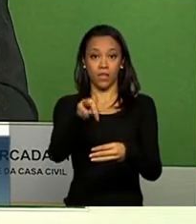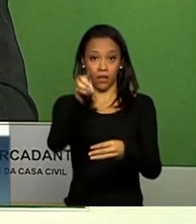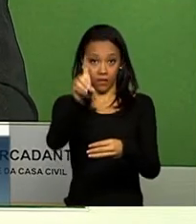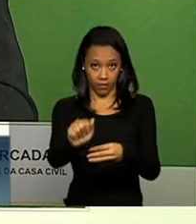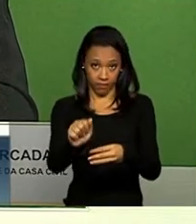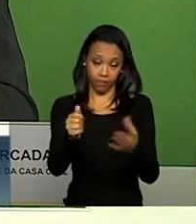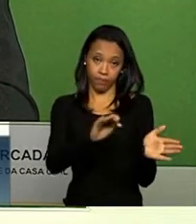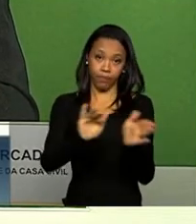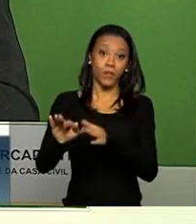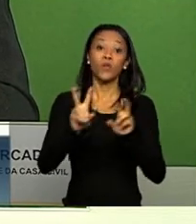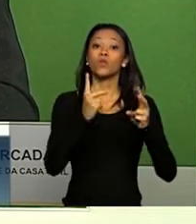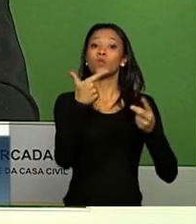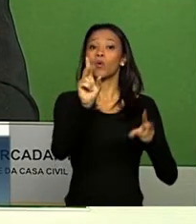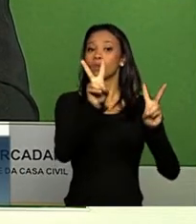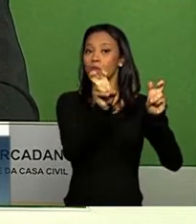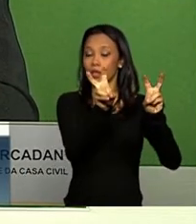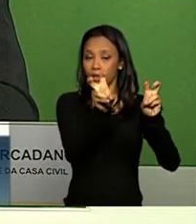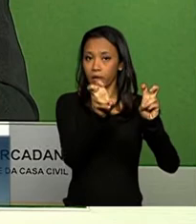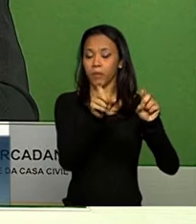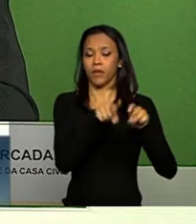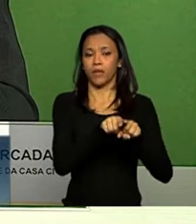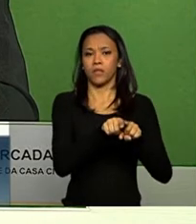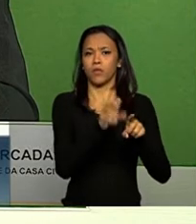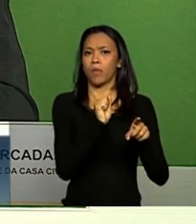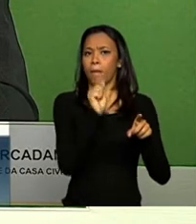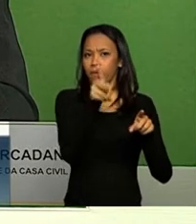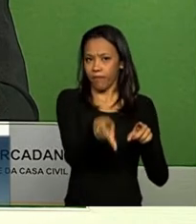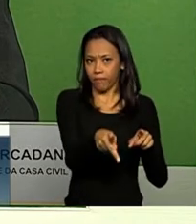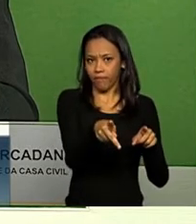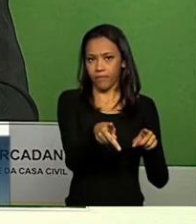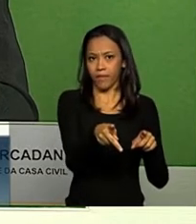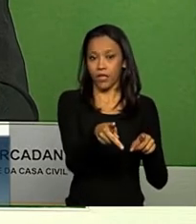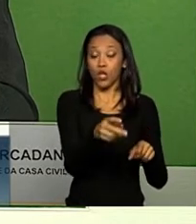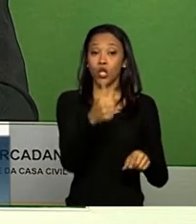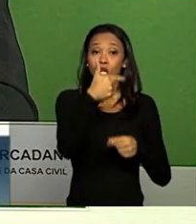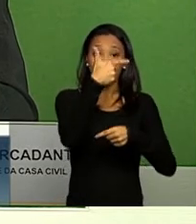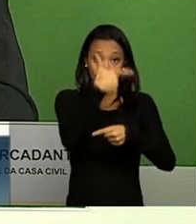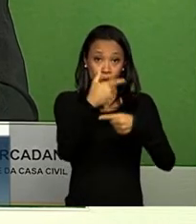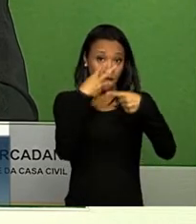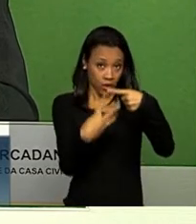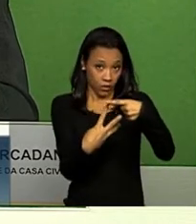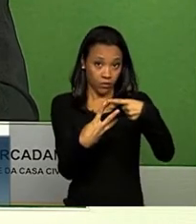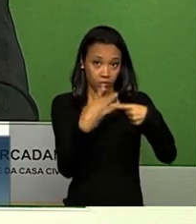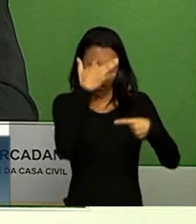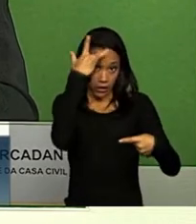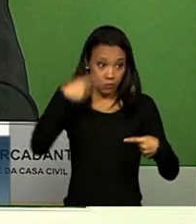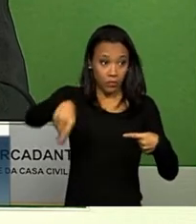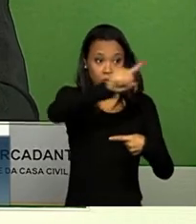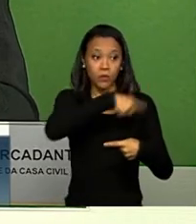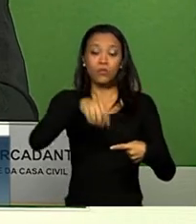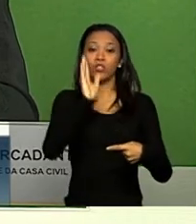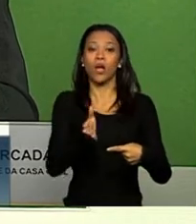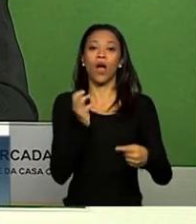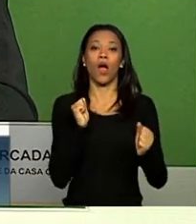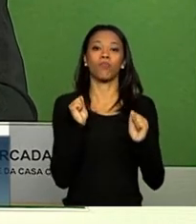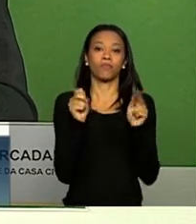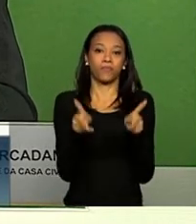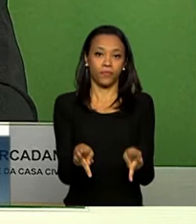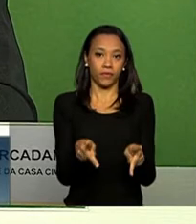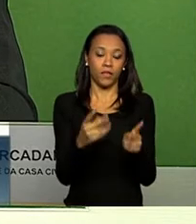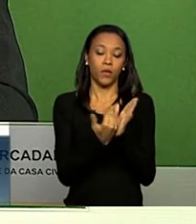Social, eu vou repetir o que eu disse. Dois terços dos aposentados tiveram um crescimento